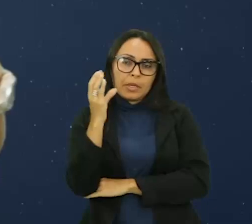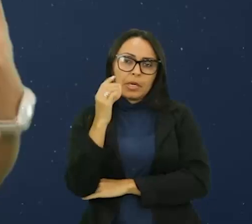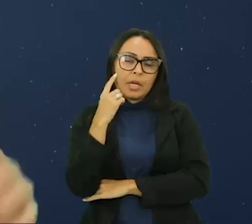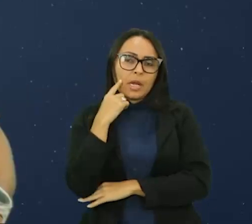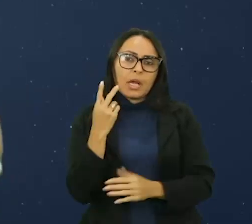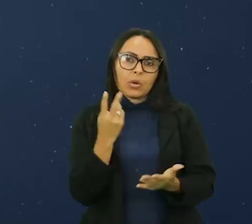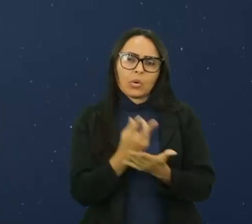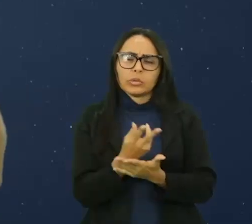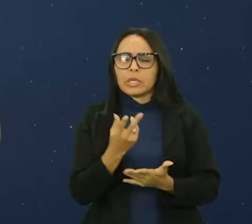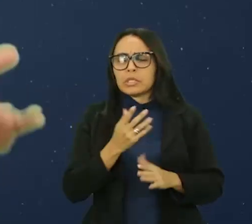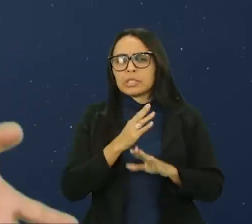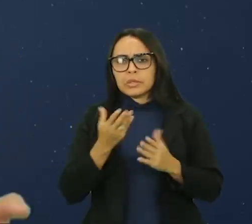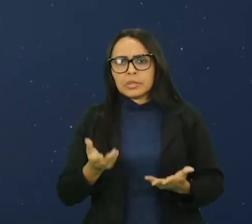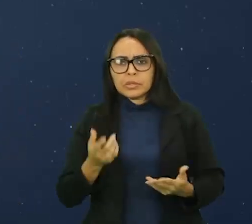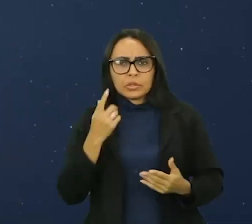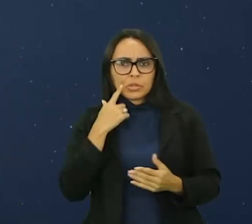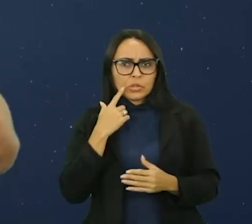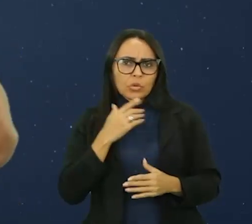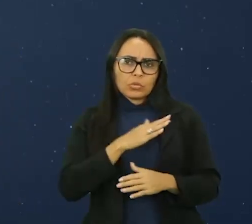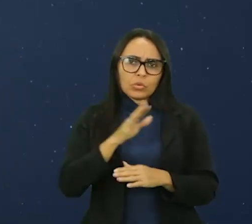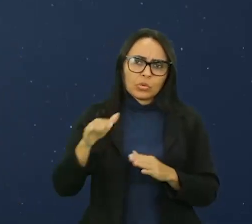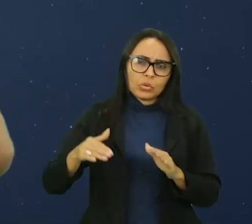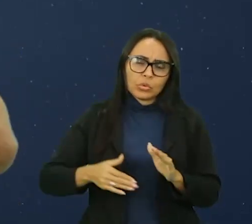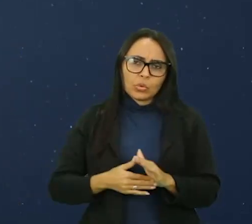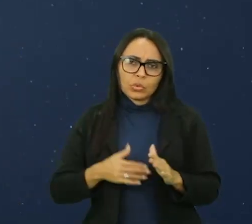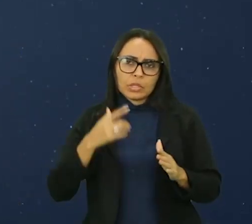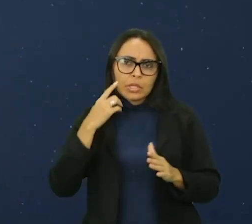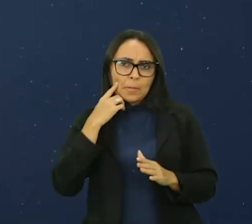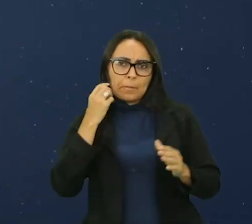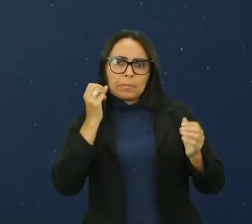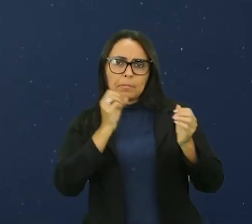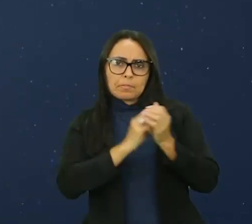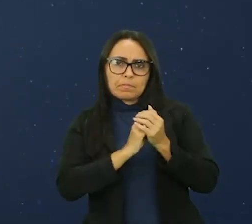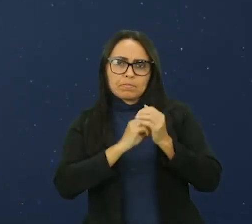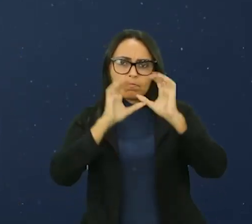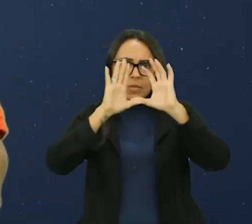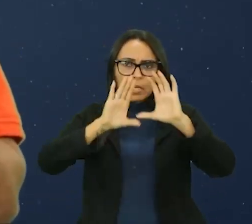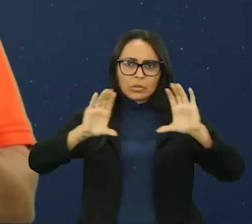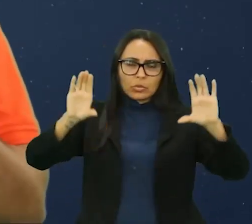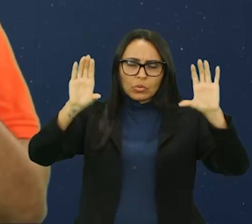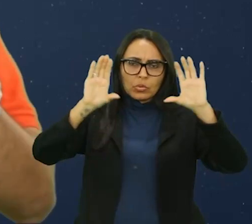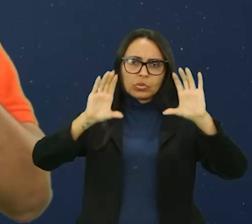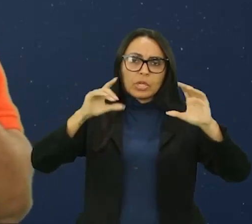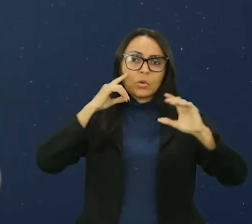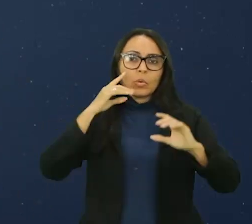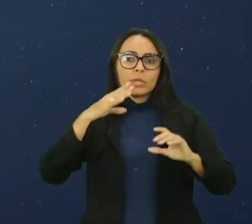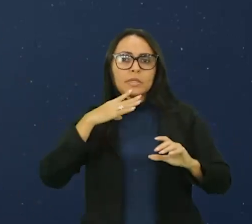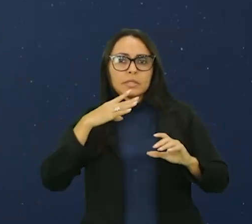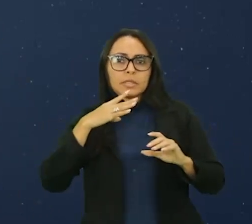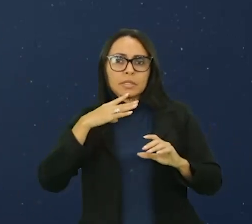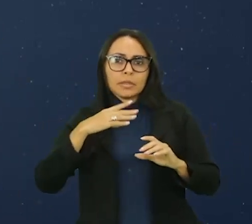acontece praticamente todos os fenômenos meteorológicos e climáticos, ela é conhecida como